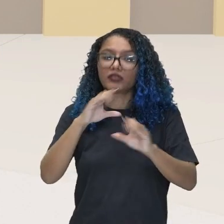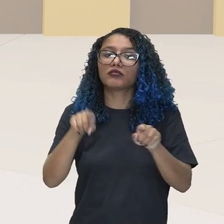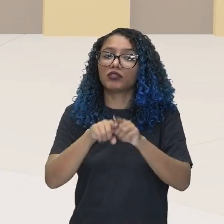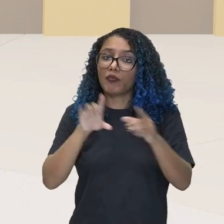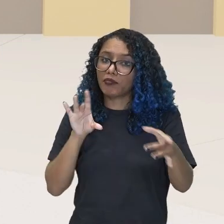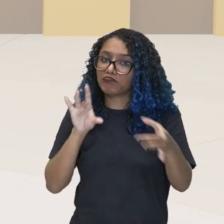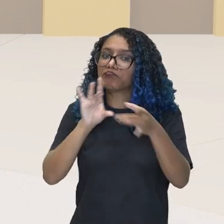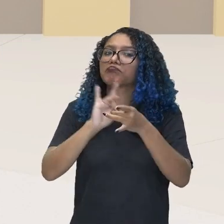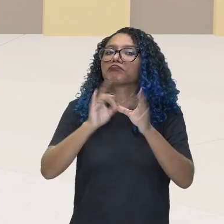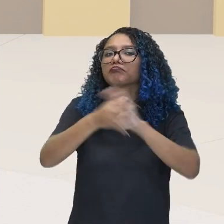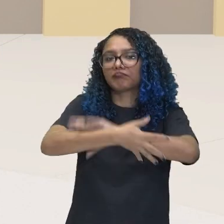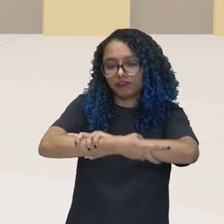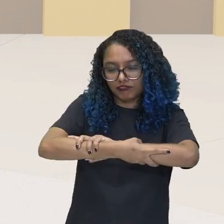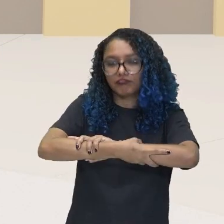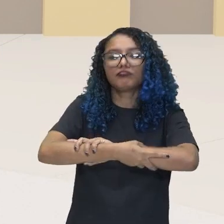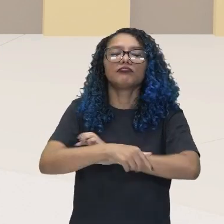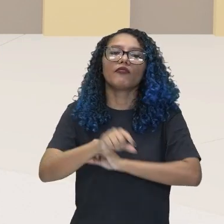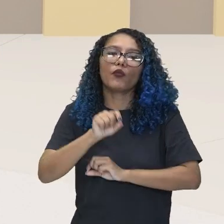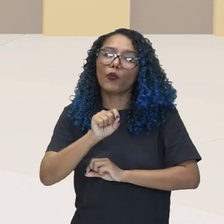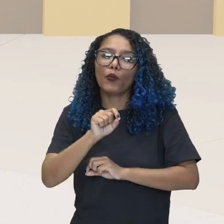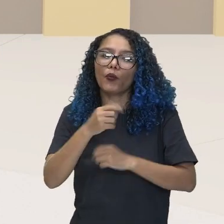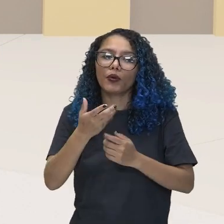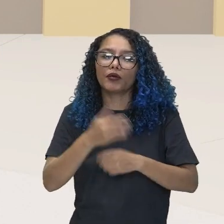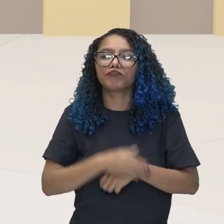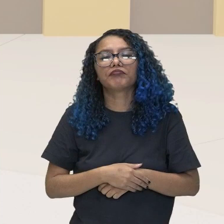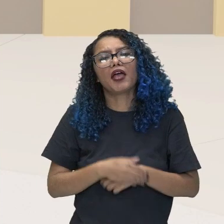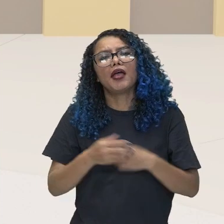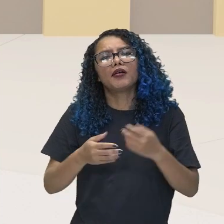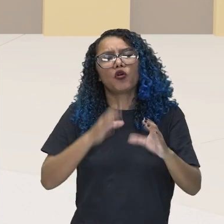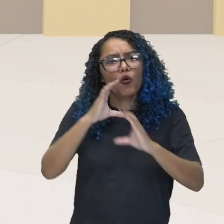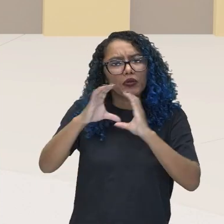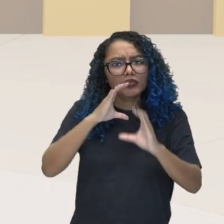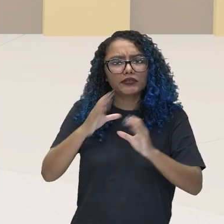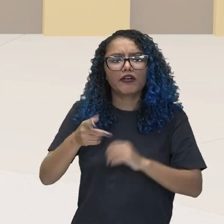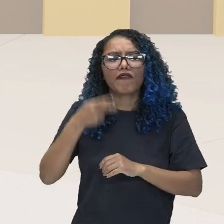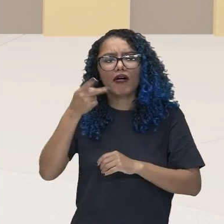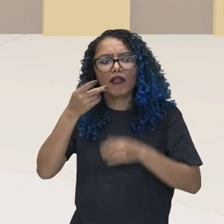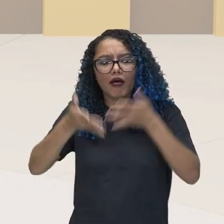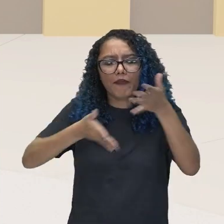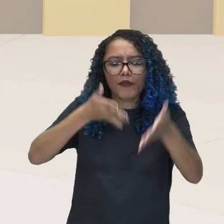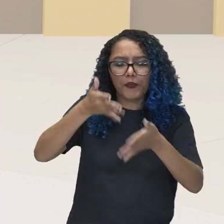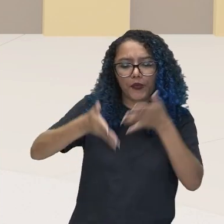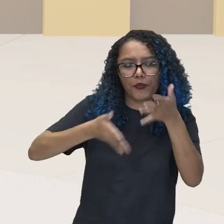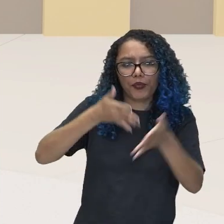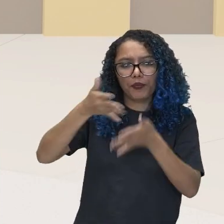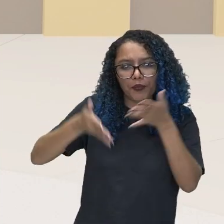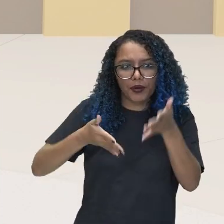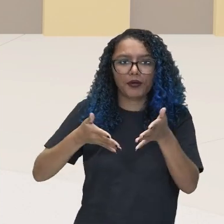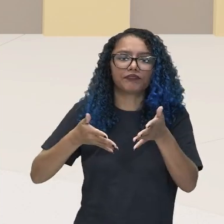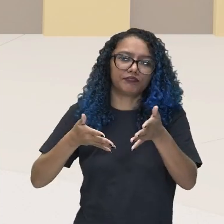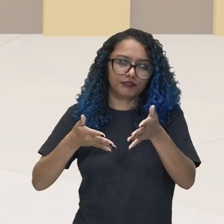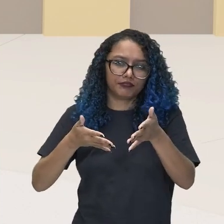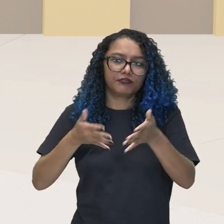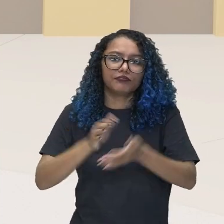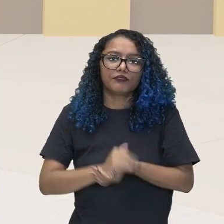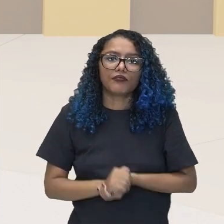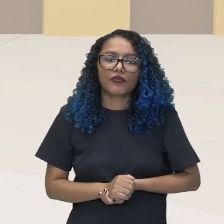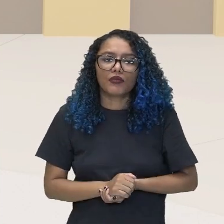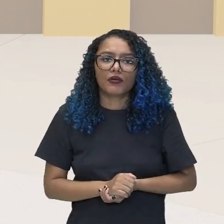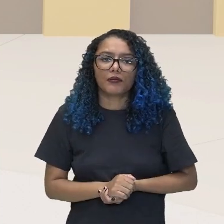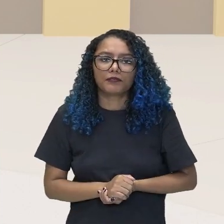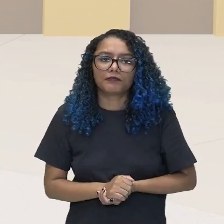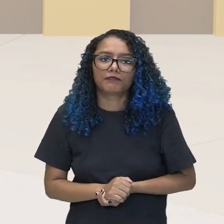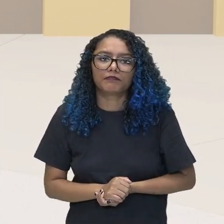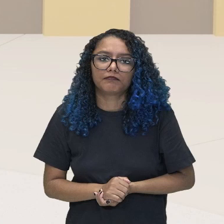à colaboração, que é falar com os outros. Eu necessito saber, né, nas habilidades de aprendizado, eu preciso